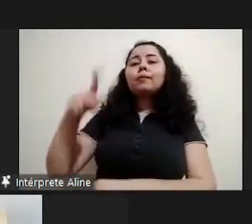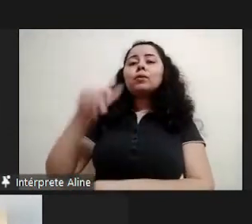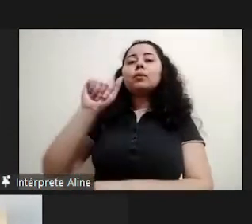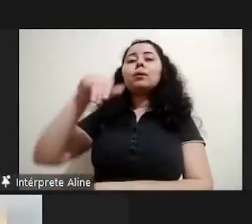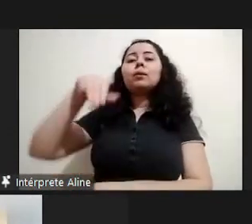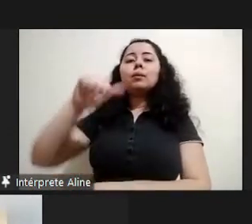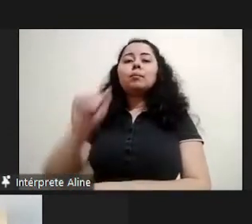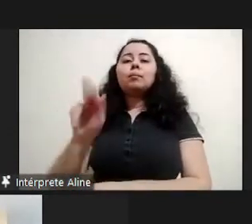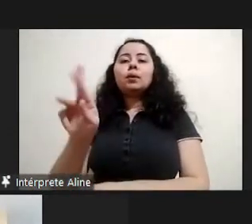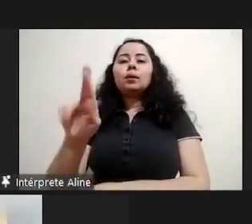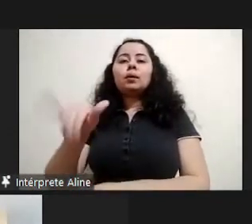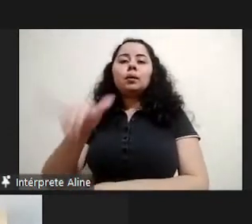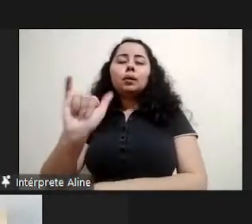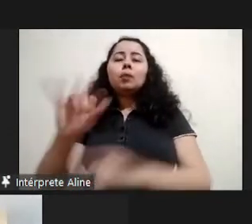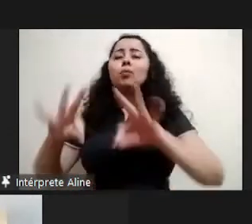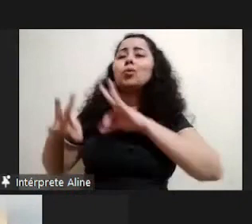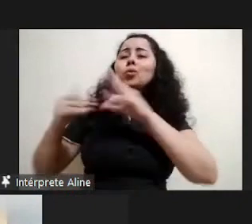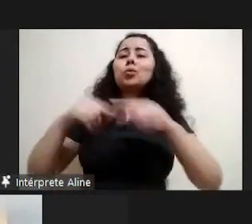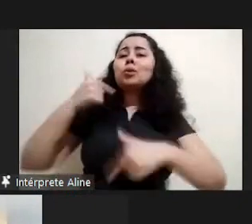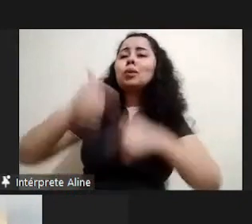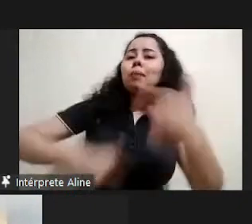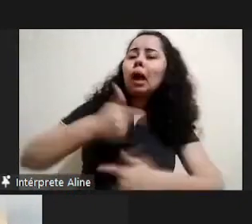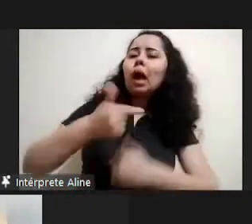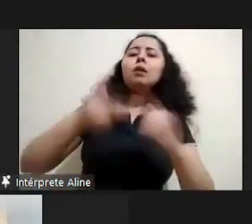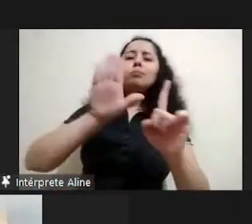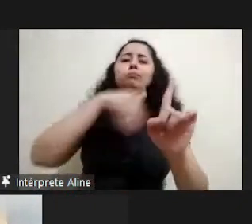trajetória na UFJF e pela homenagem com a medalha JK.